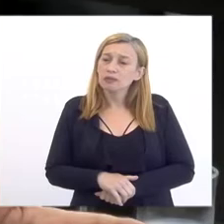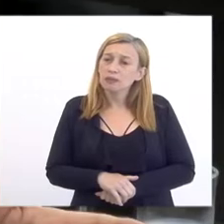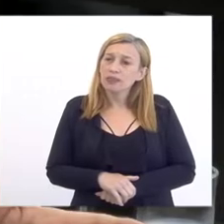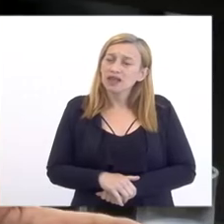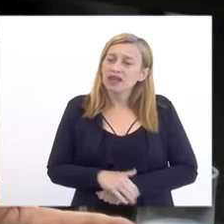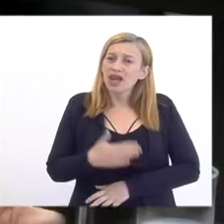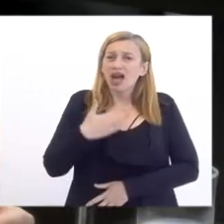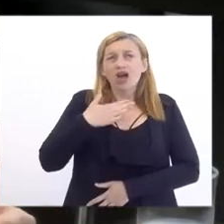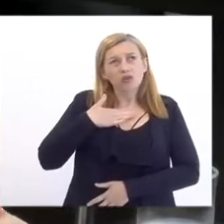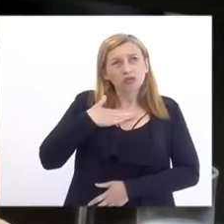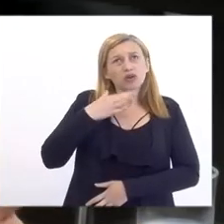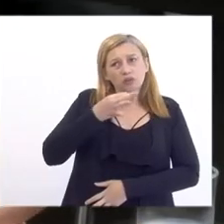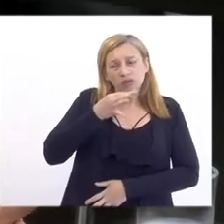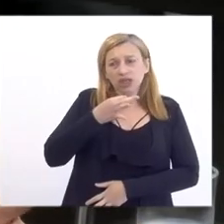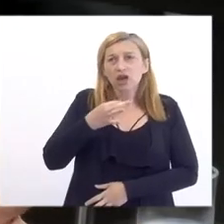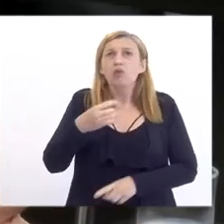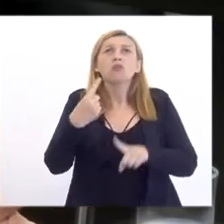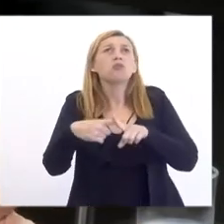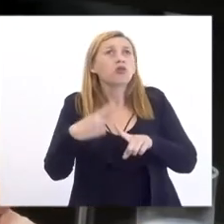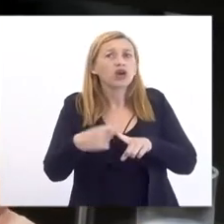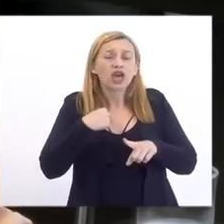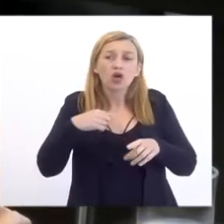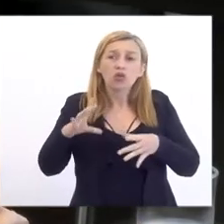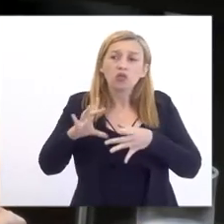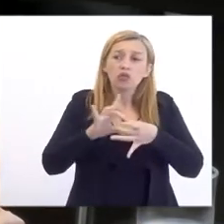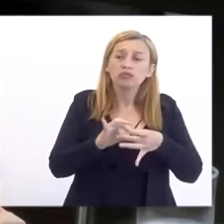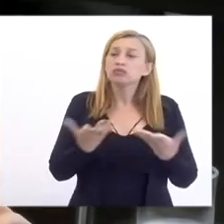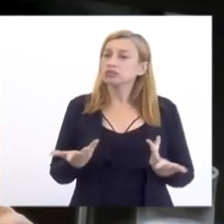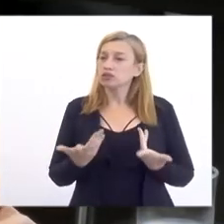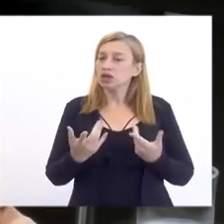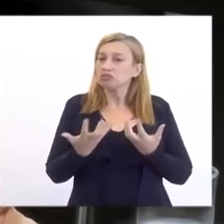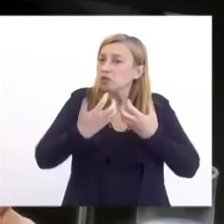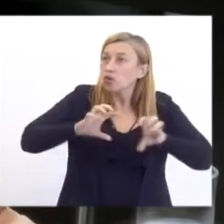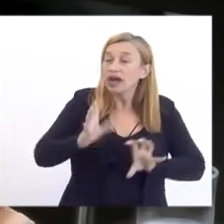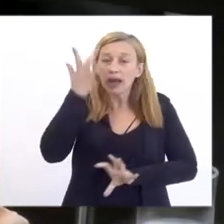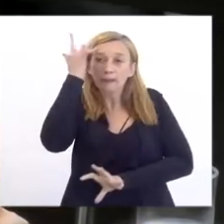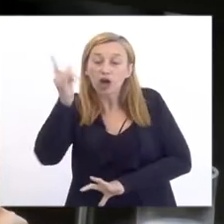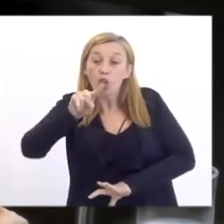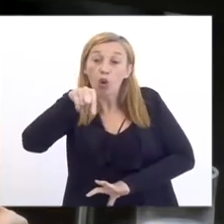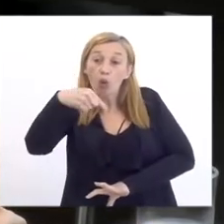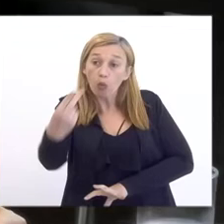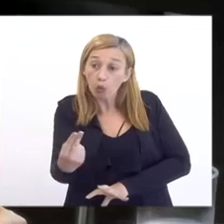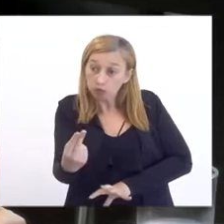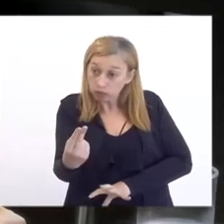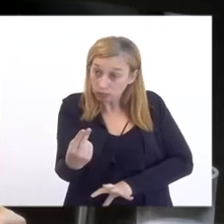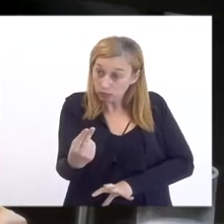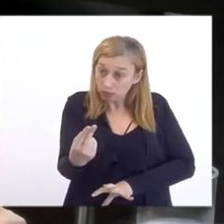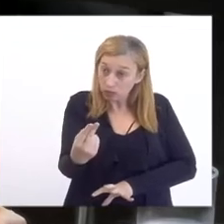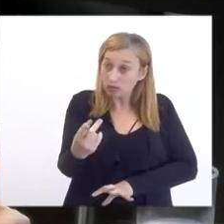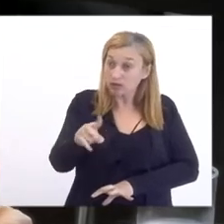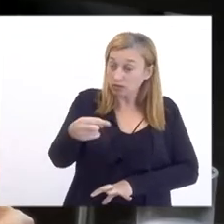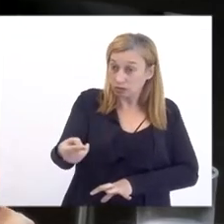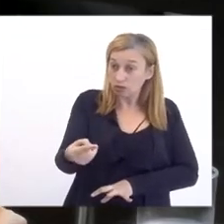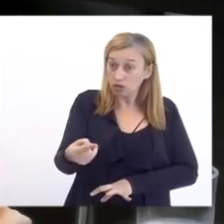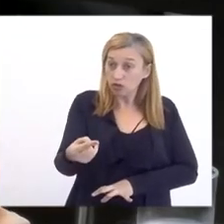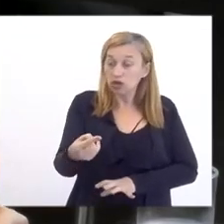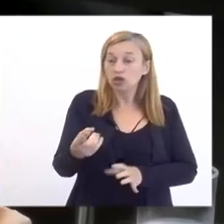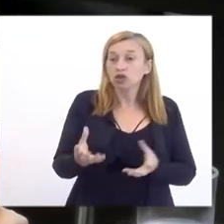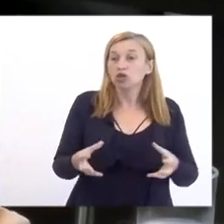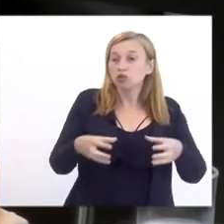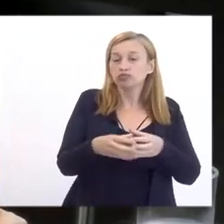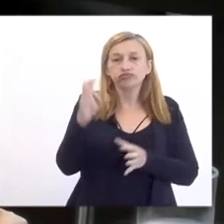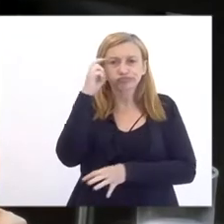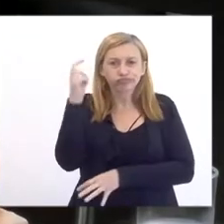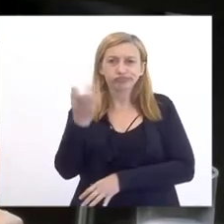Essa é a minha questão. E por que que eu emendei? Porque eu não quero amanhã ou depois que um elemento dessa, de cultura